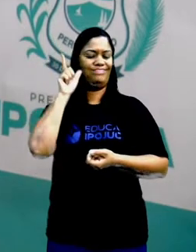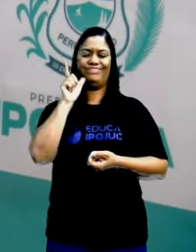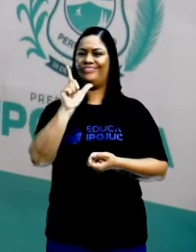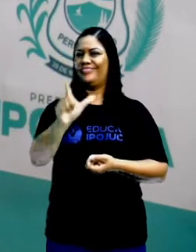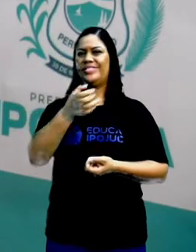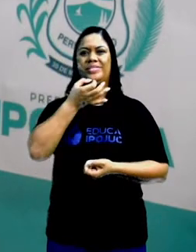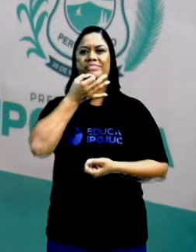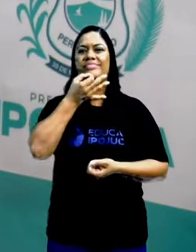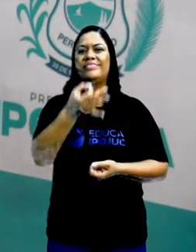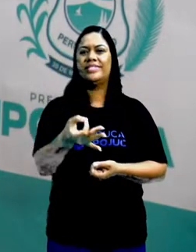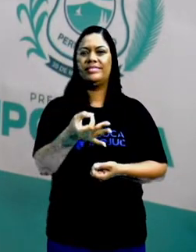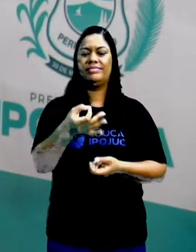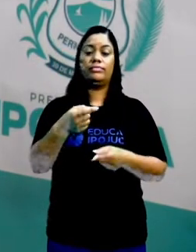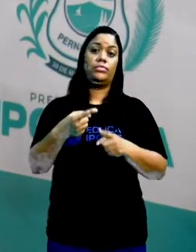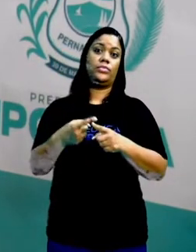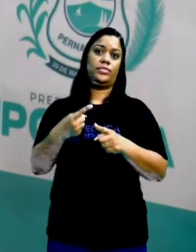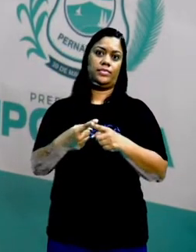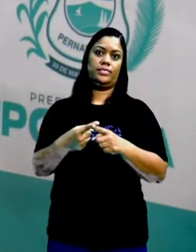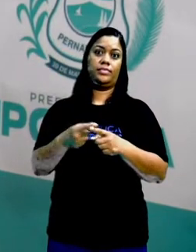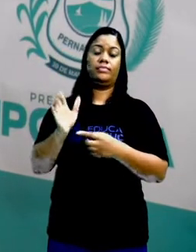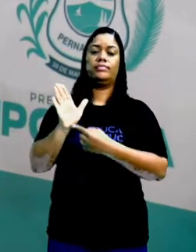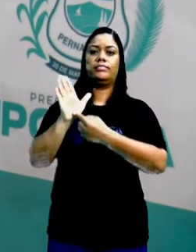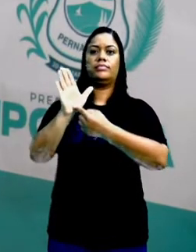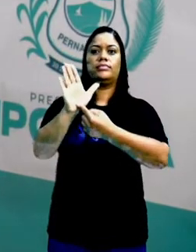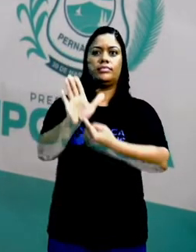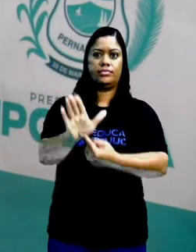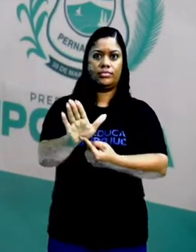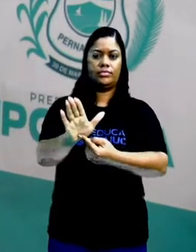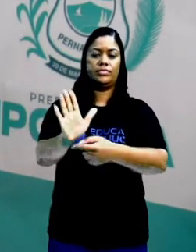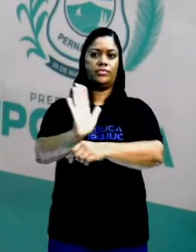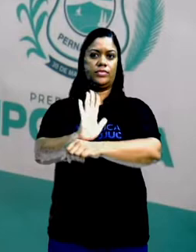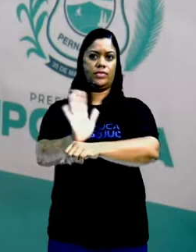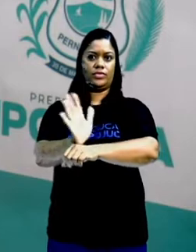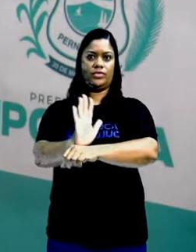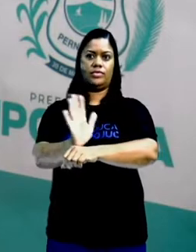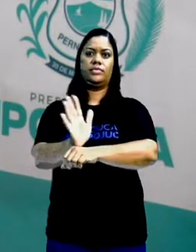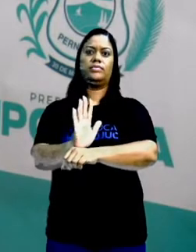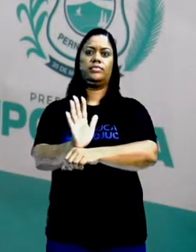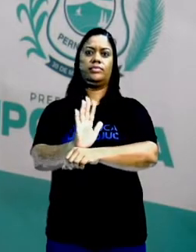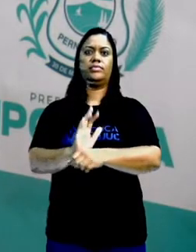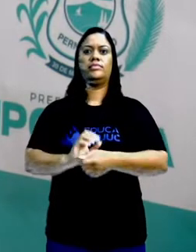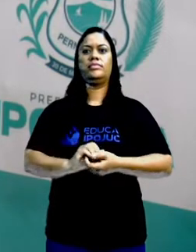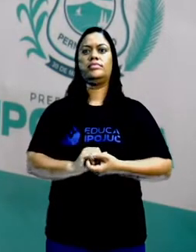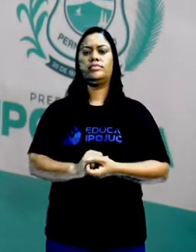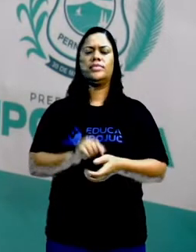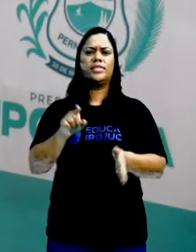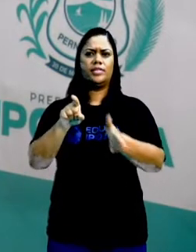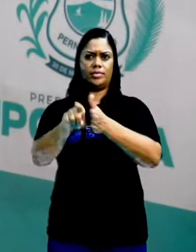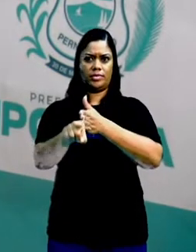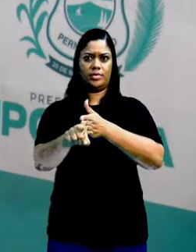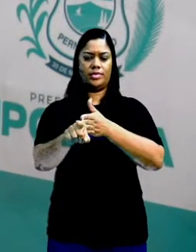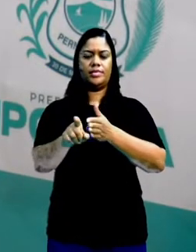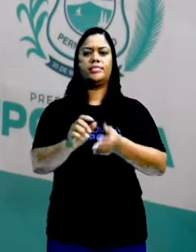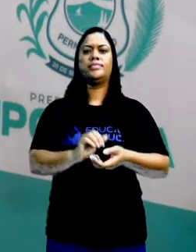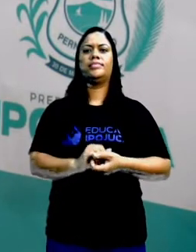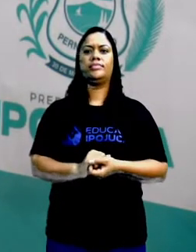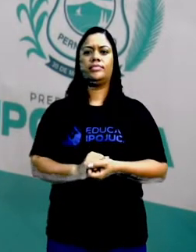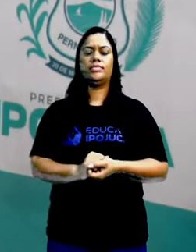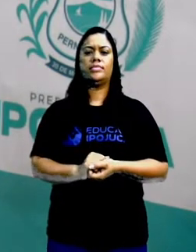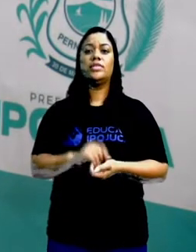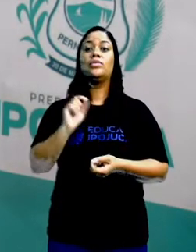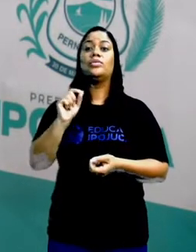porque quando era apresentado a Lil filme né E ela era perguntada pelo apresentador